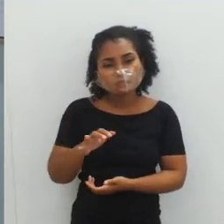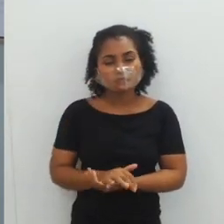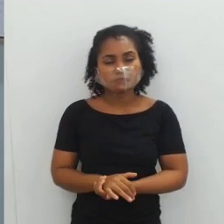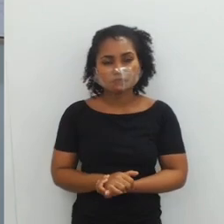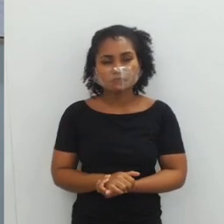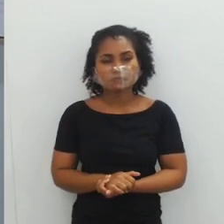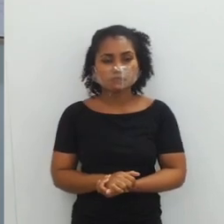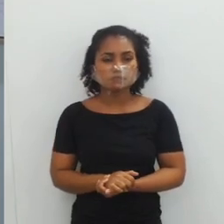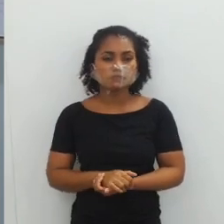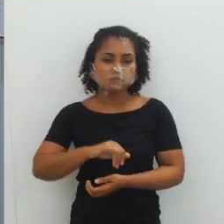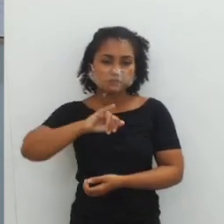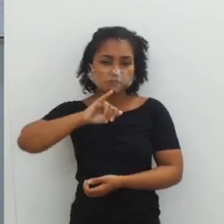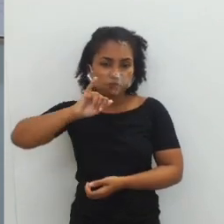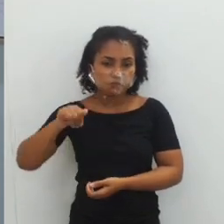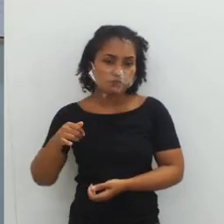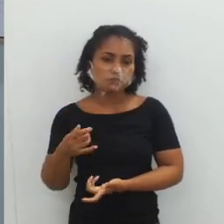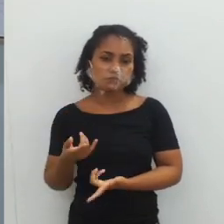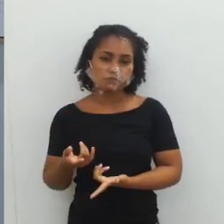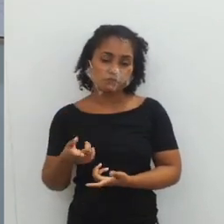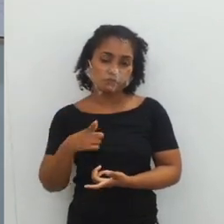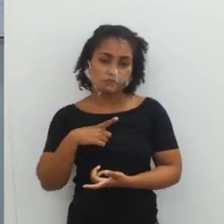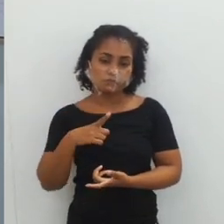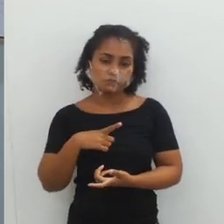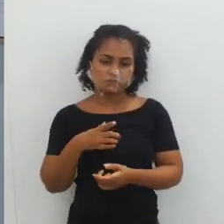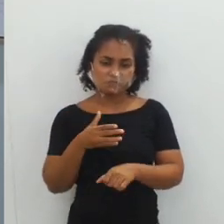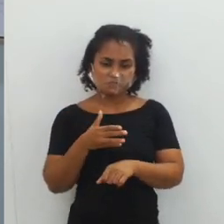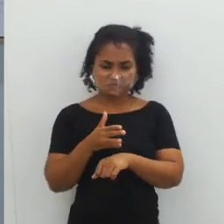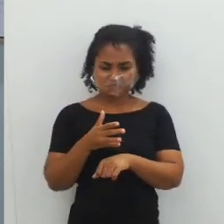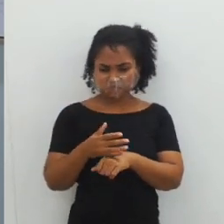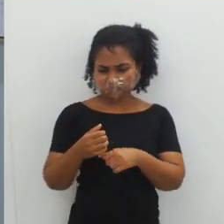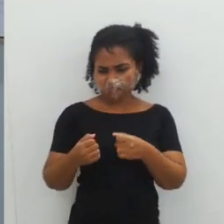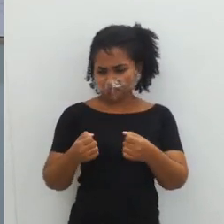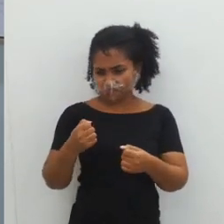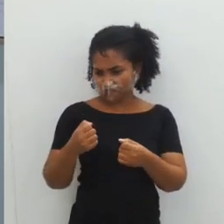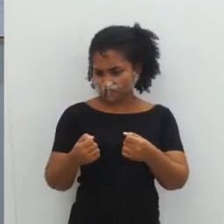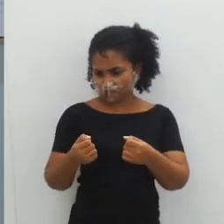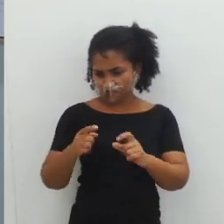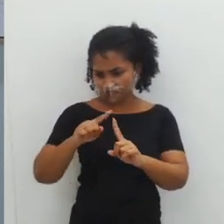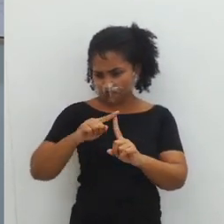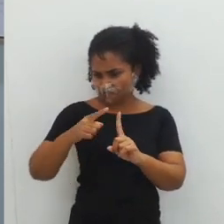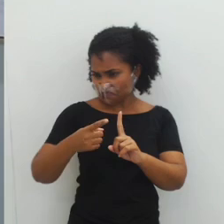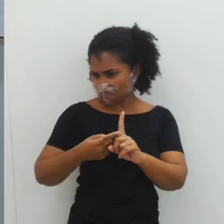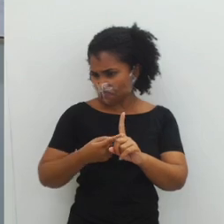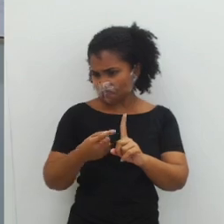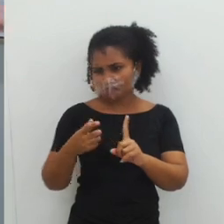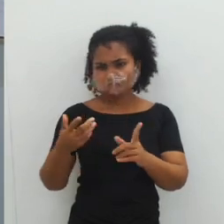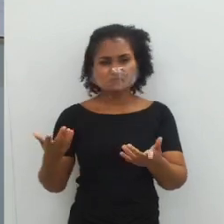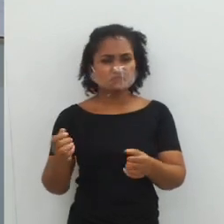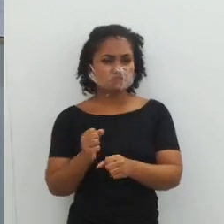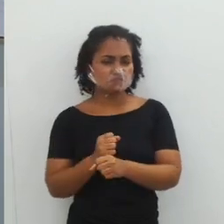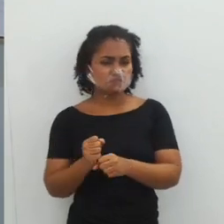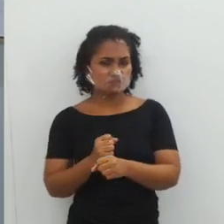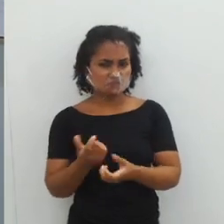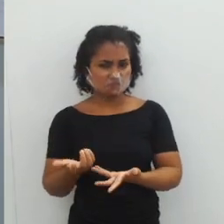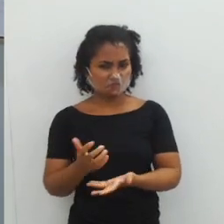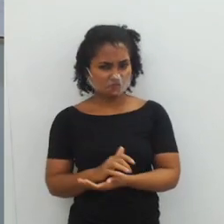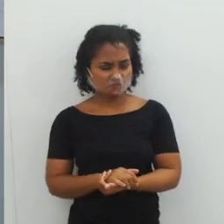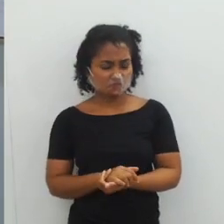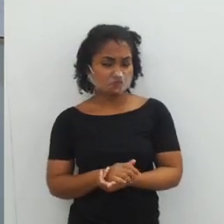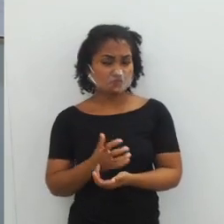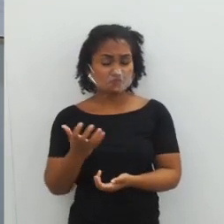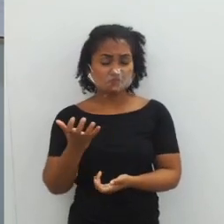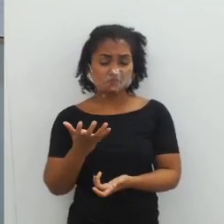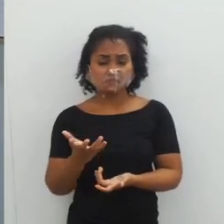dá a oportunidade da mulher entrar no carro. Ah, porque ela vai engravidar daqui a não sei quantos anos e ela